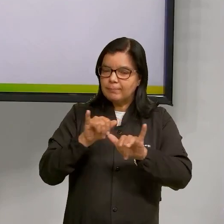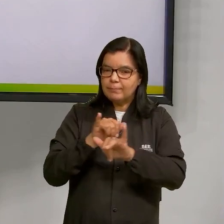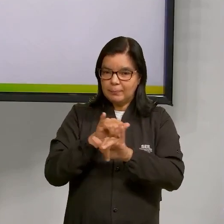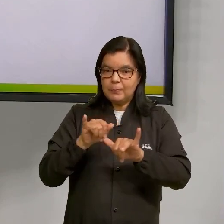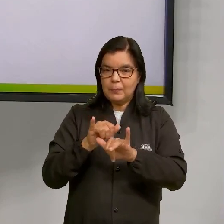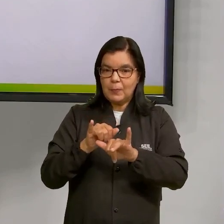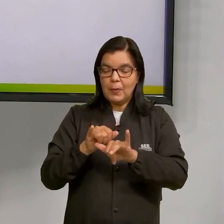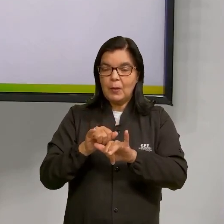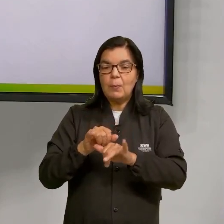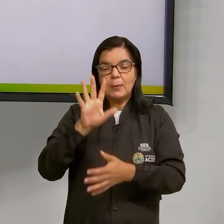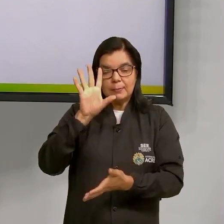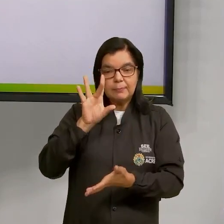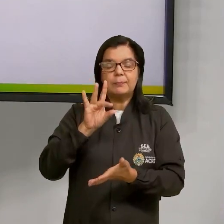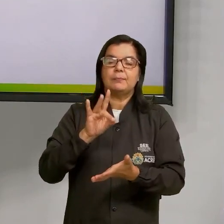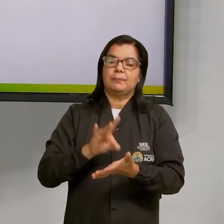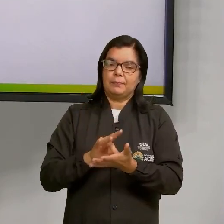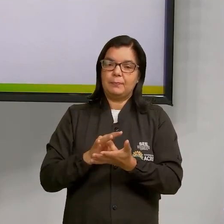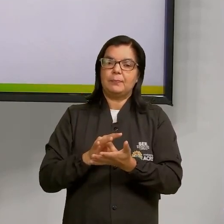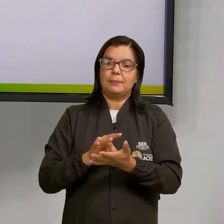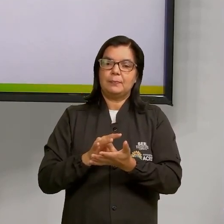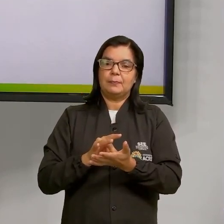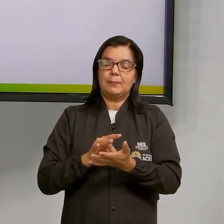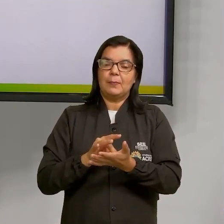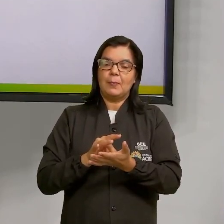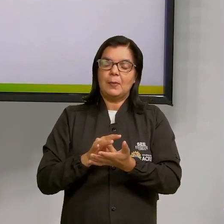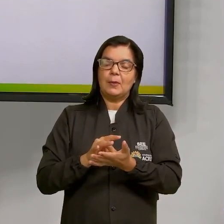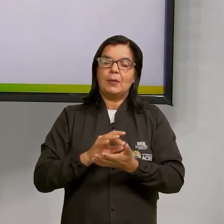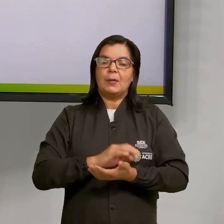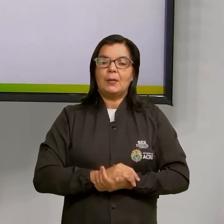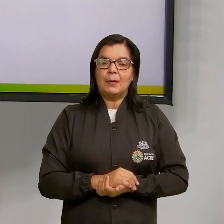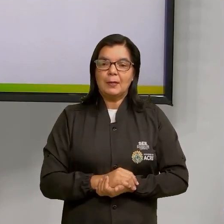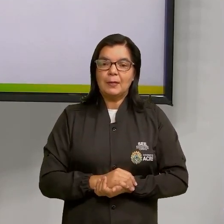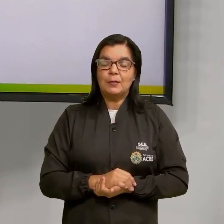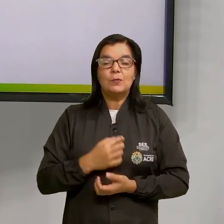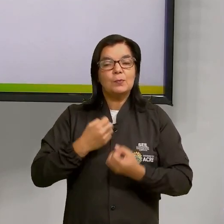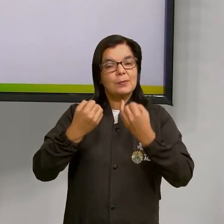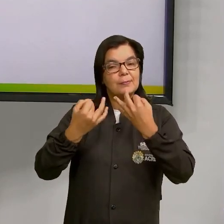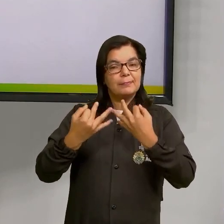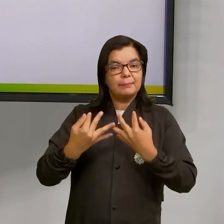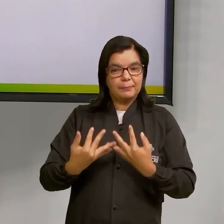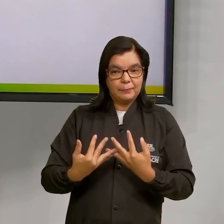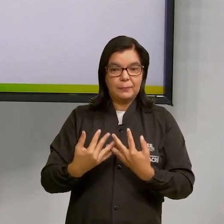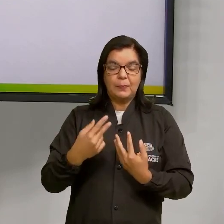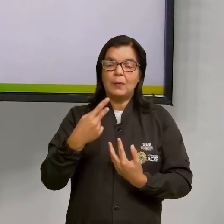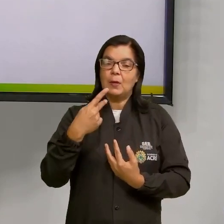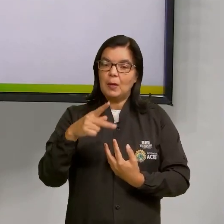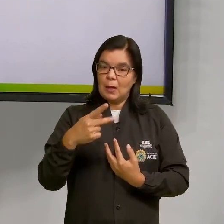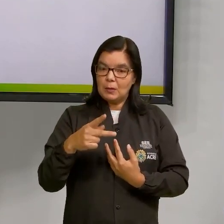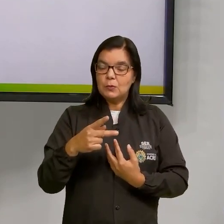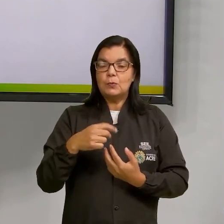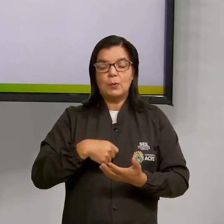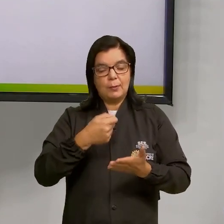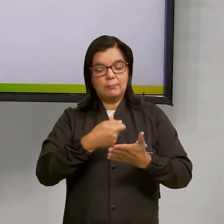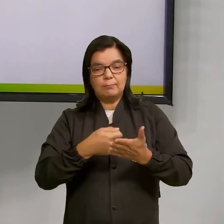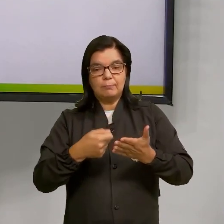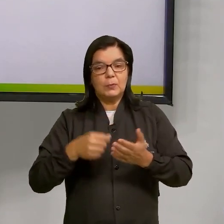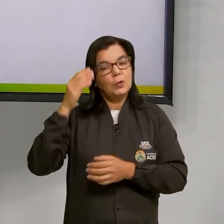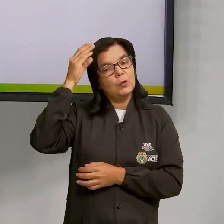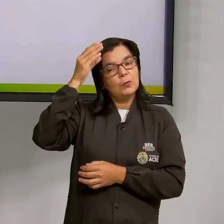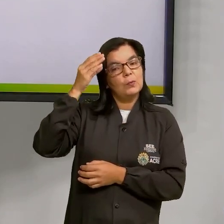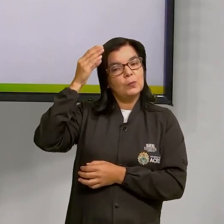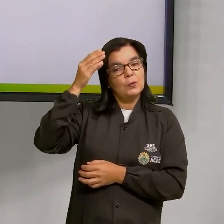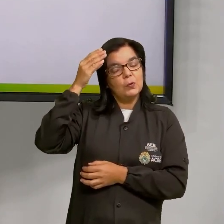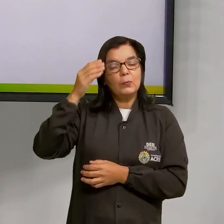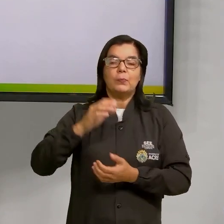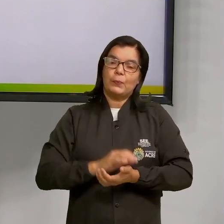para uma real, digamos assim, efetividade no que diz respeito à sua adesão e à sua consciência no